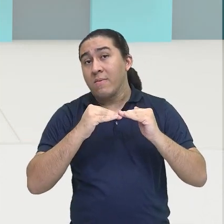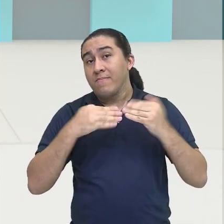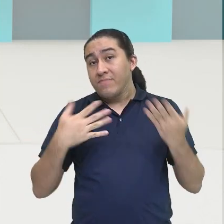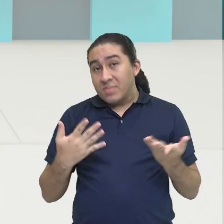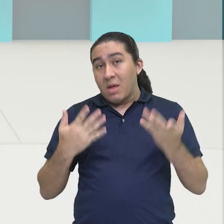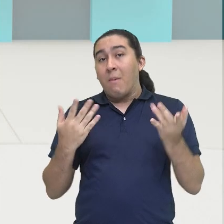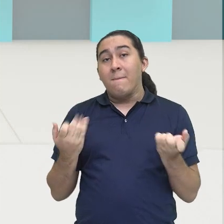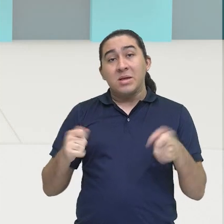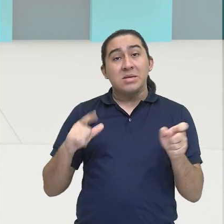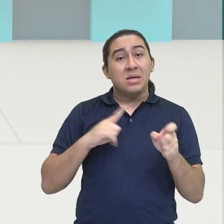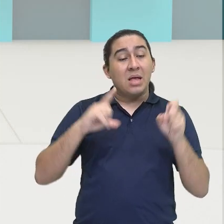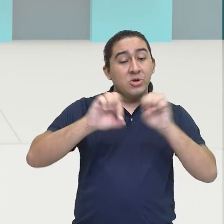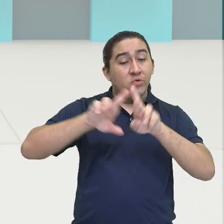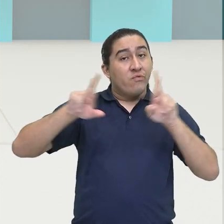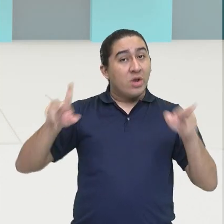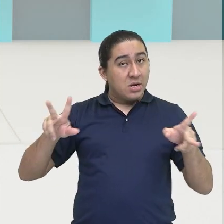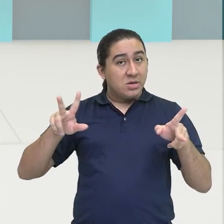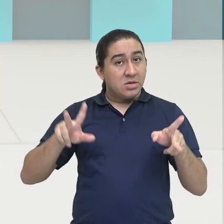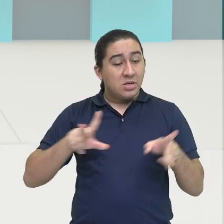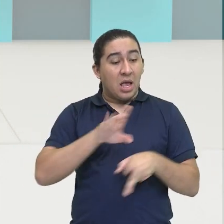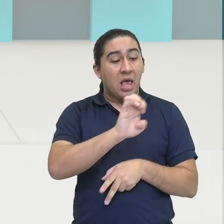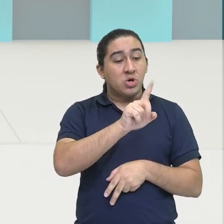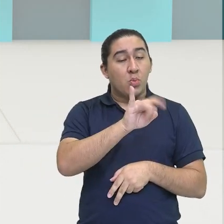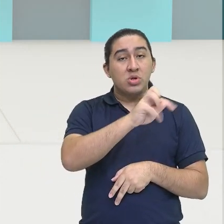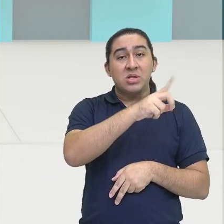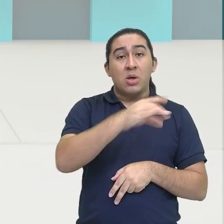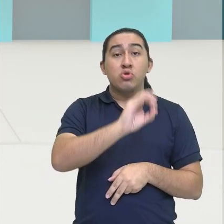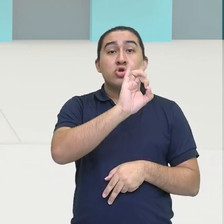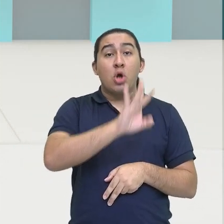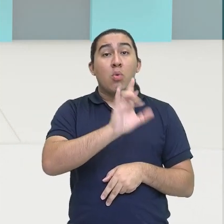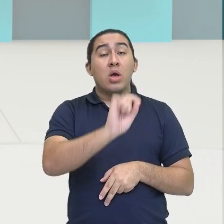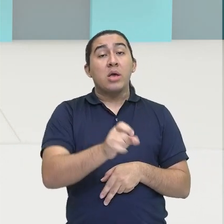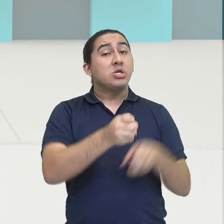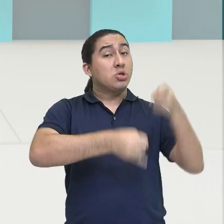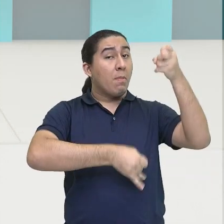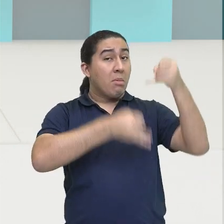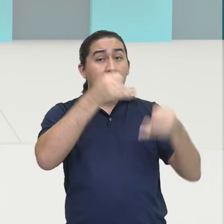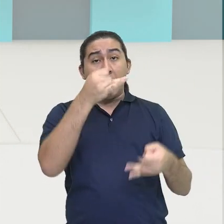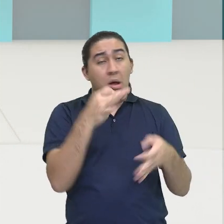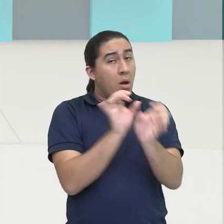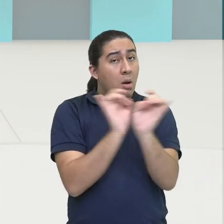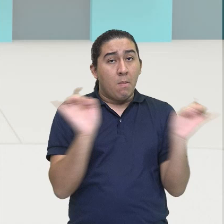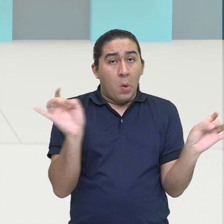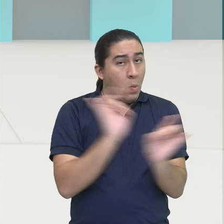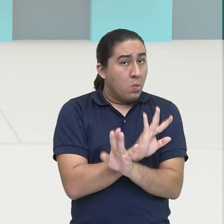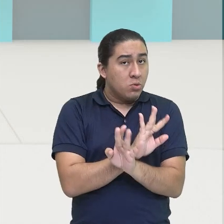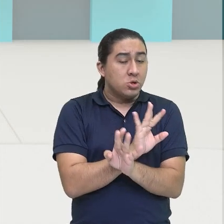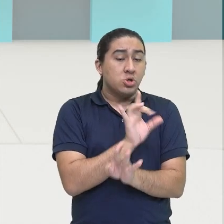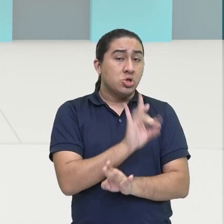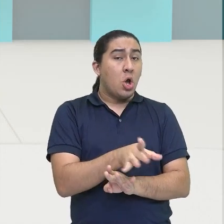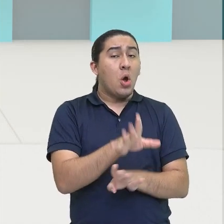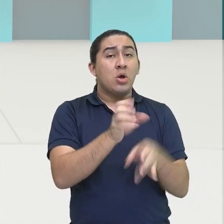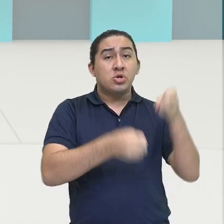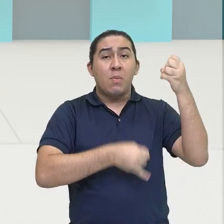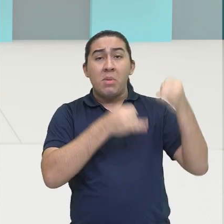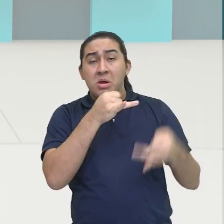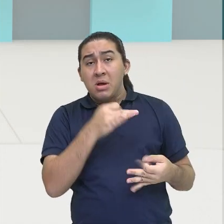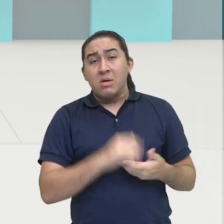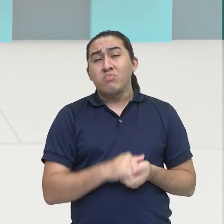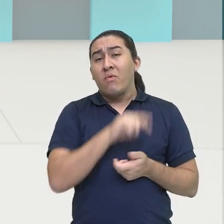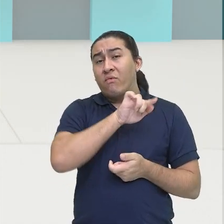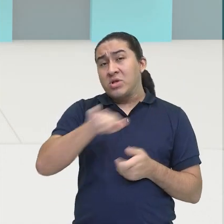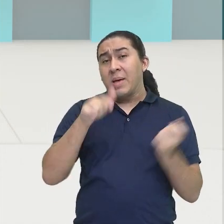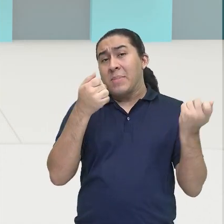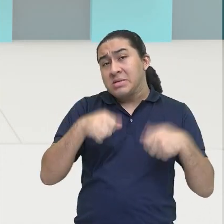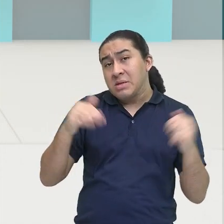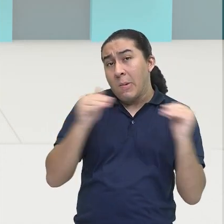com a exposição. Na exposição, eu vou só explicar. É o que eu estou fazendo aqui. Eu estou tentando convencer você de alguma